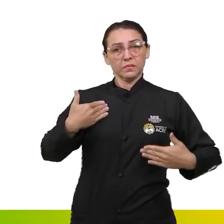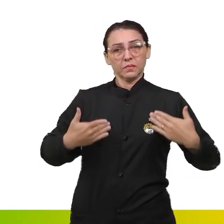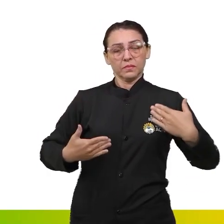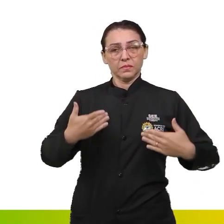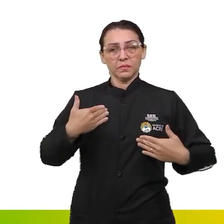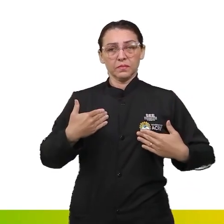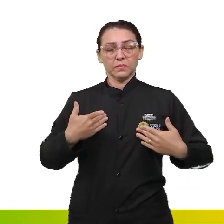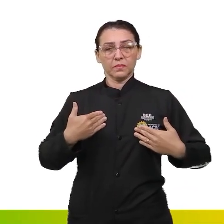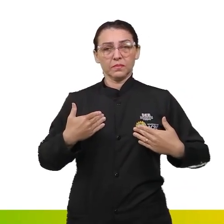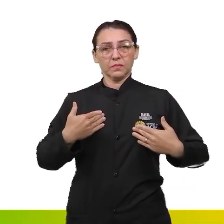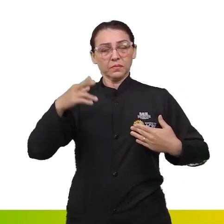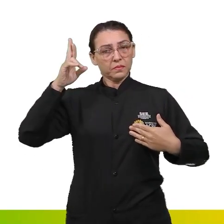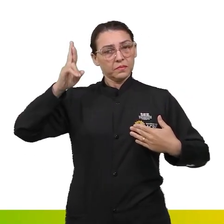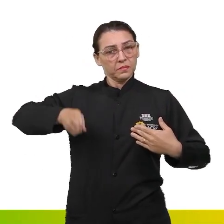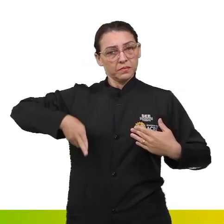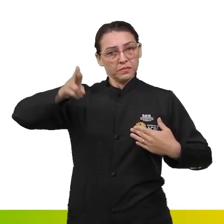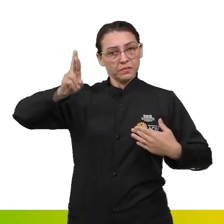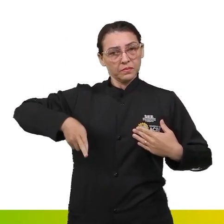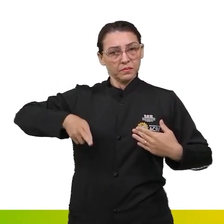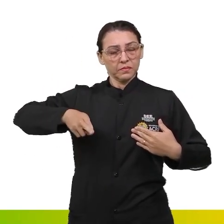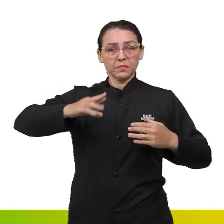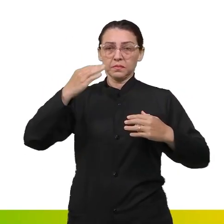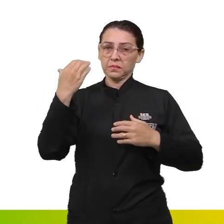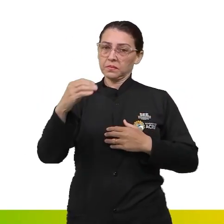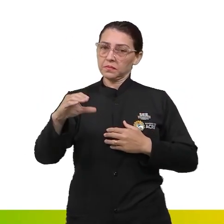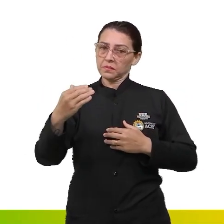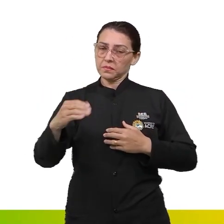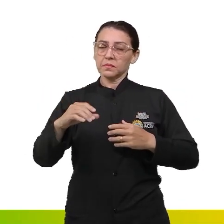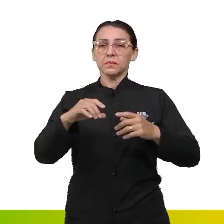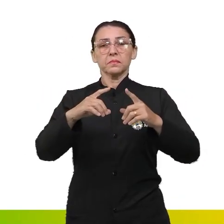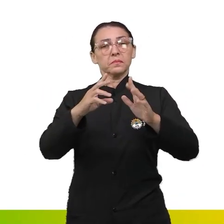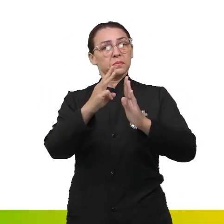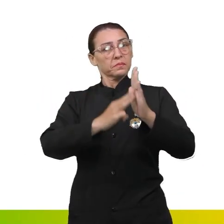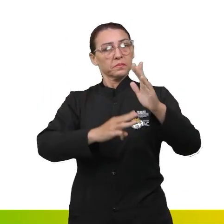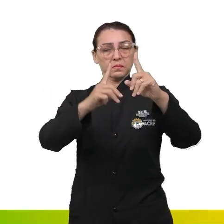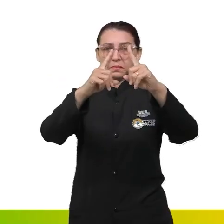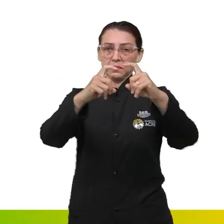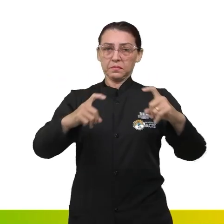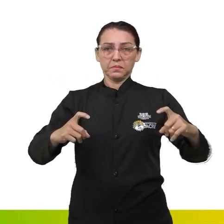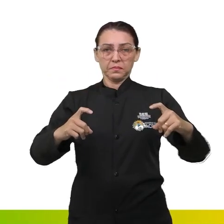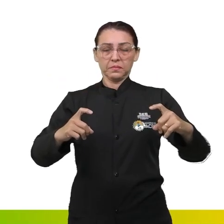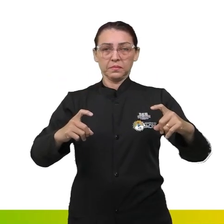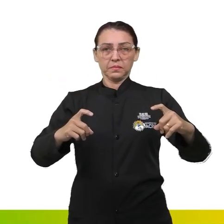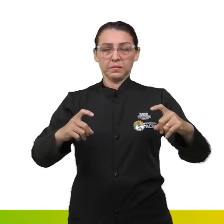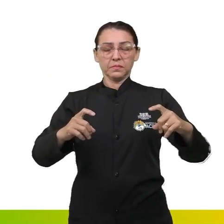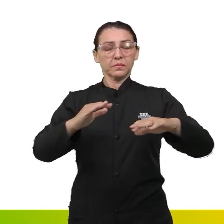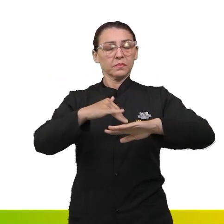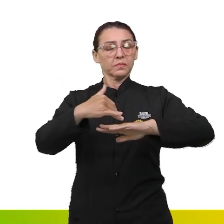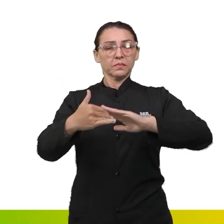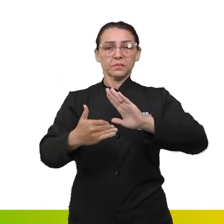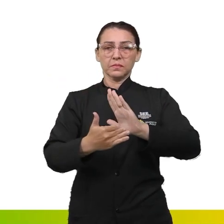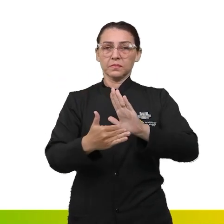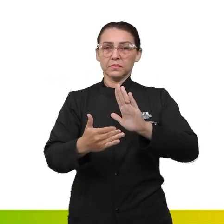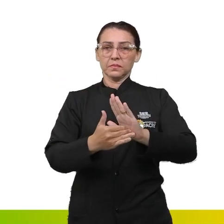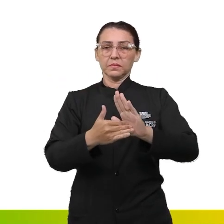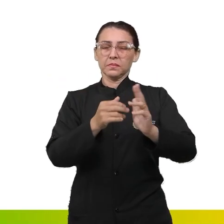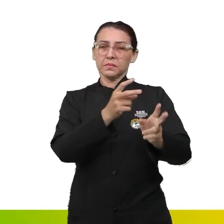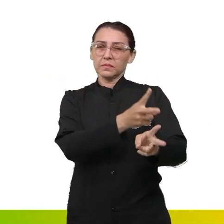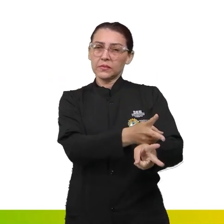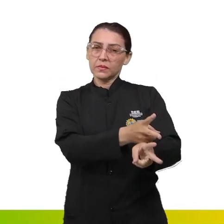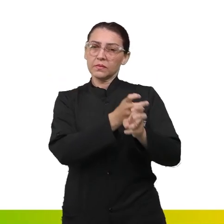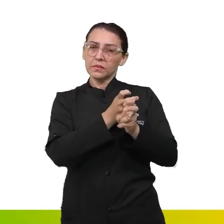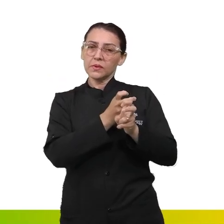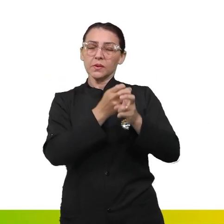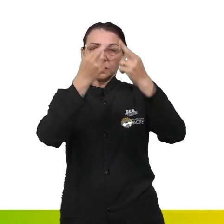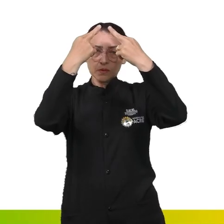a questão da razão, da ciência, dos métodos científicos, tudo isso vai ser resgatado